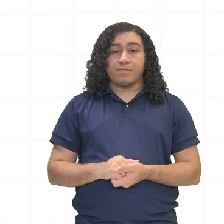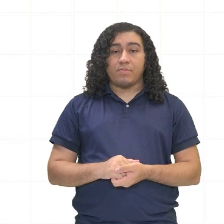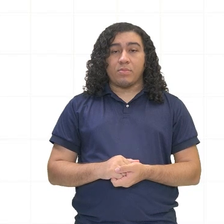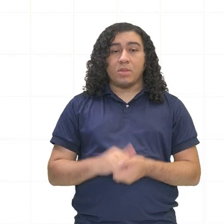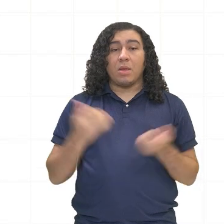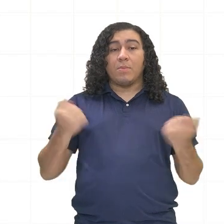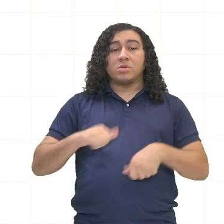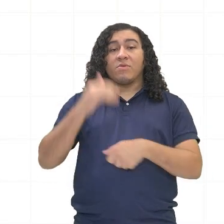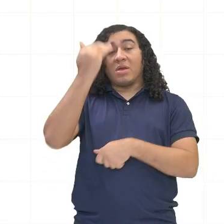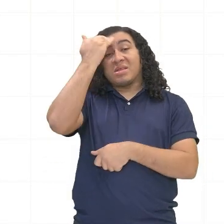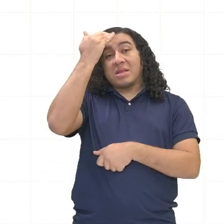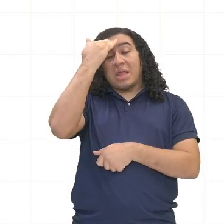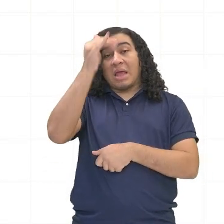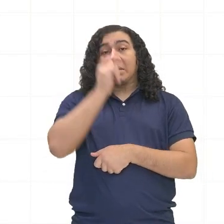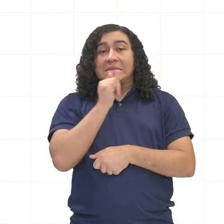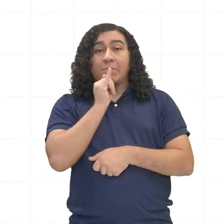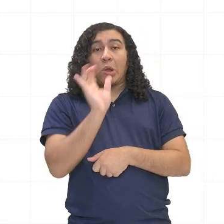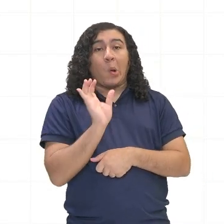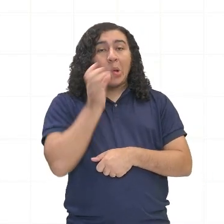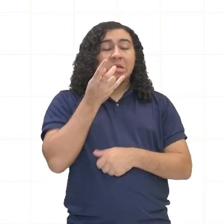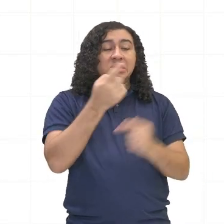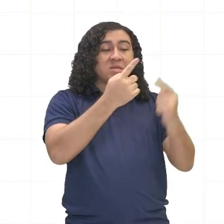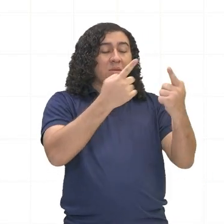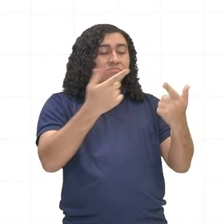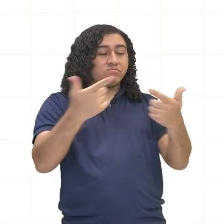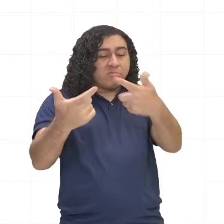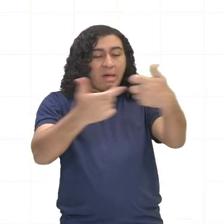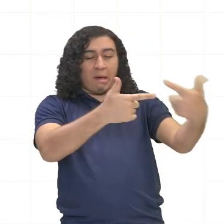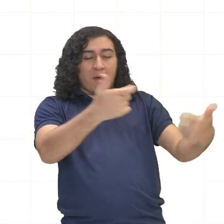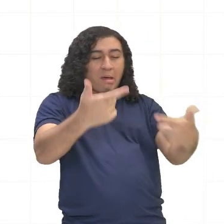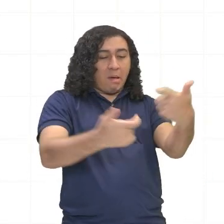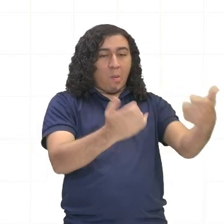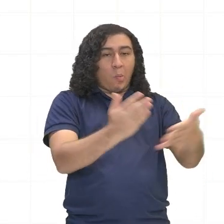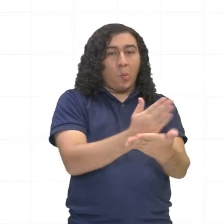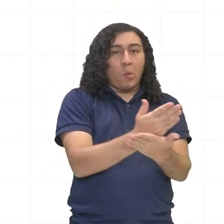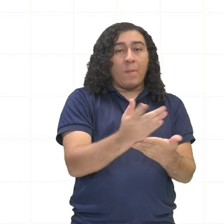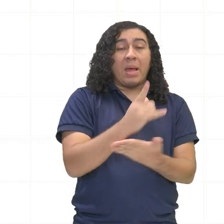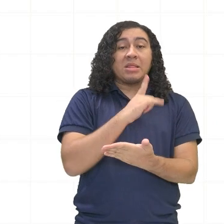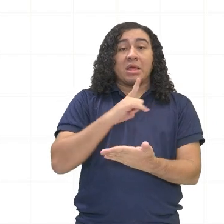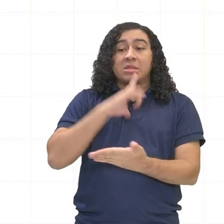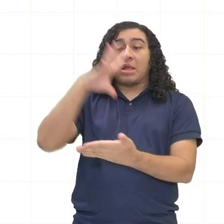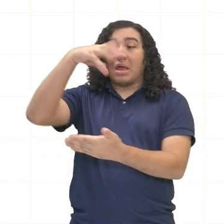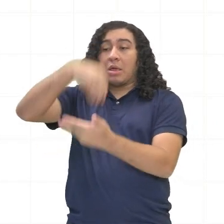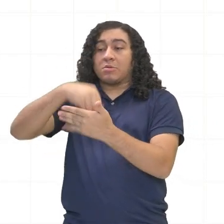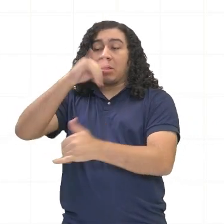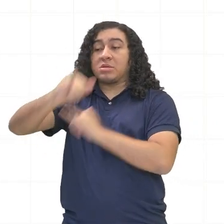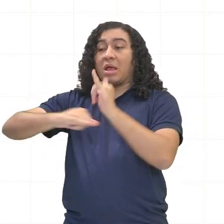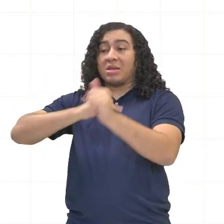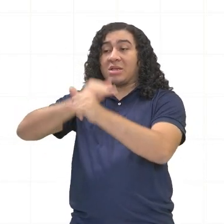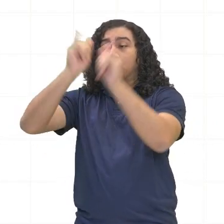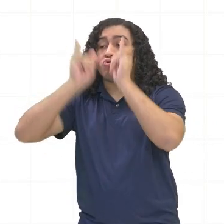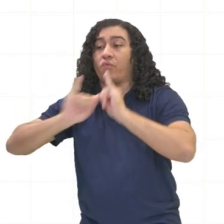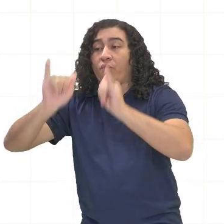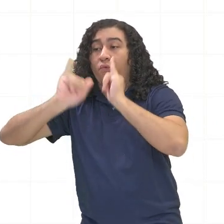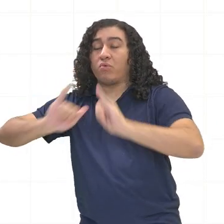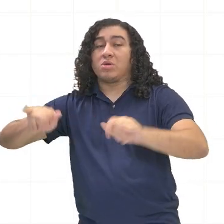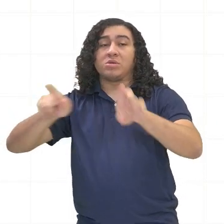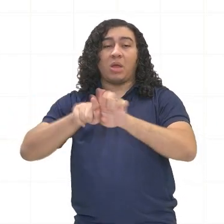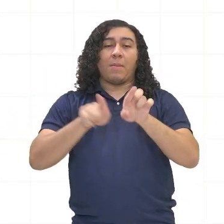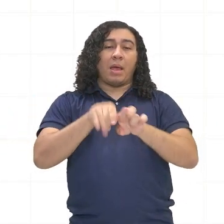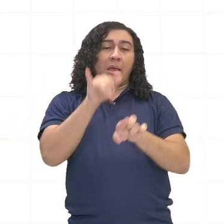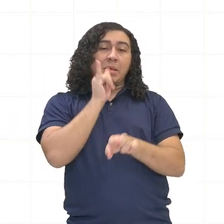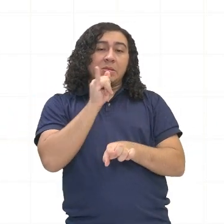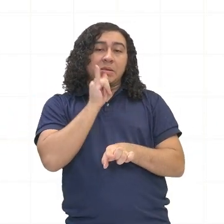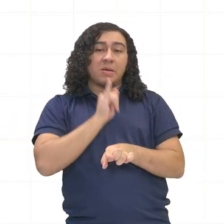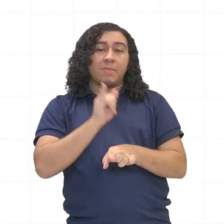conflito armado em tempo recorde, né? Na internet. Assim, temos o conflito entre o Hamas